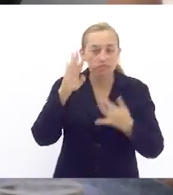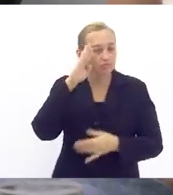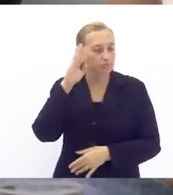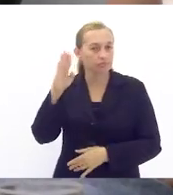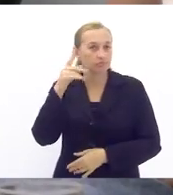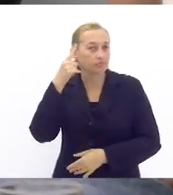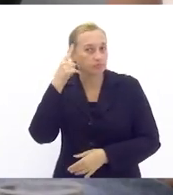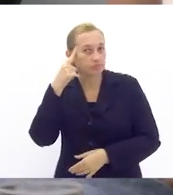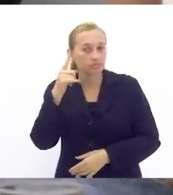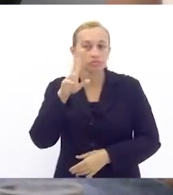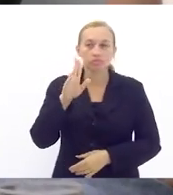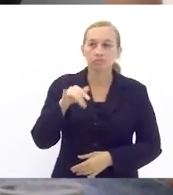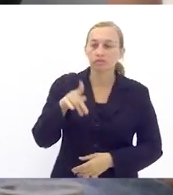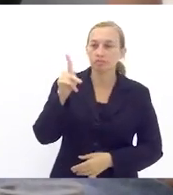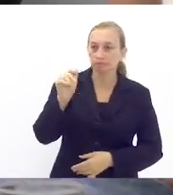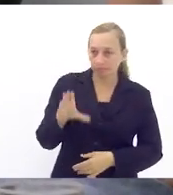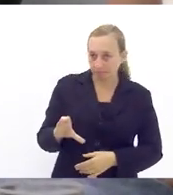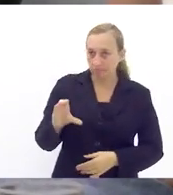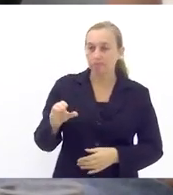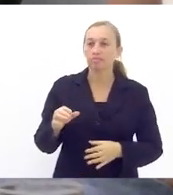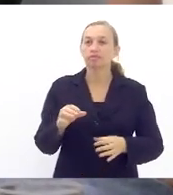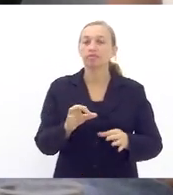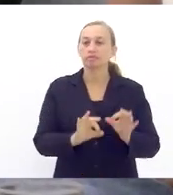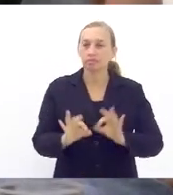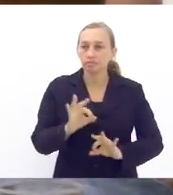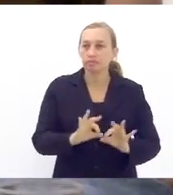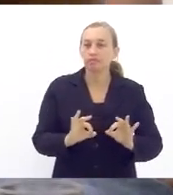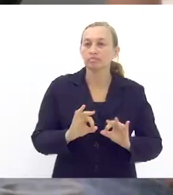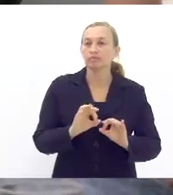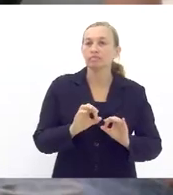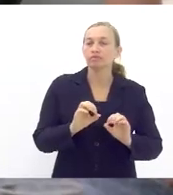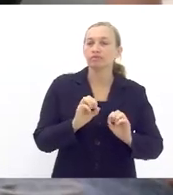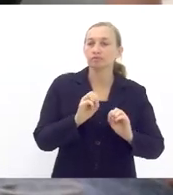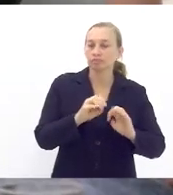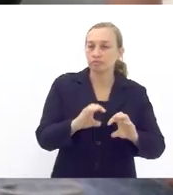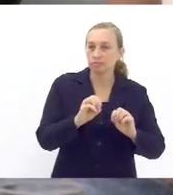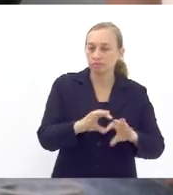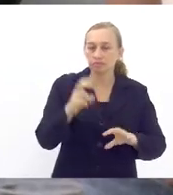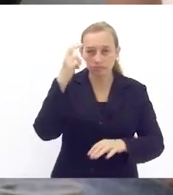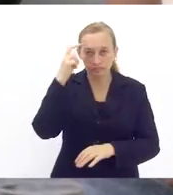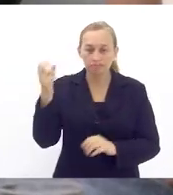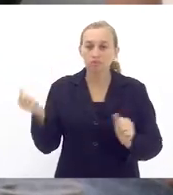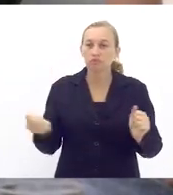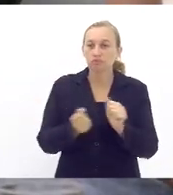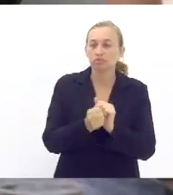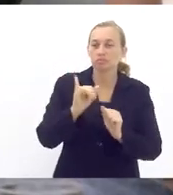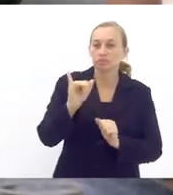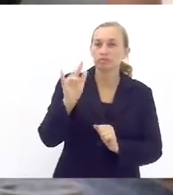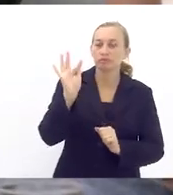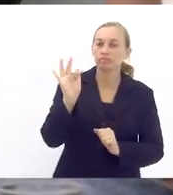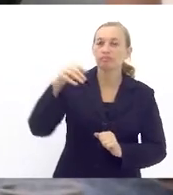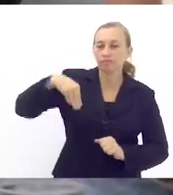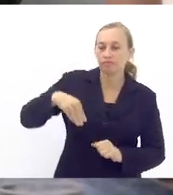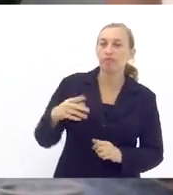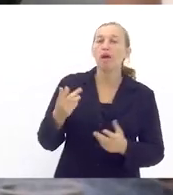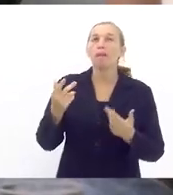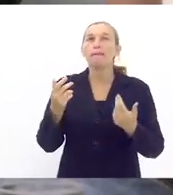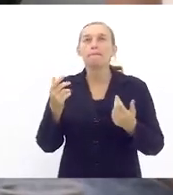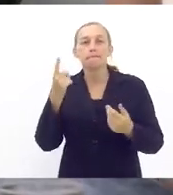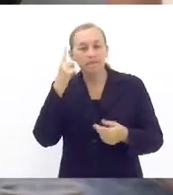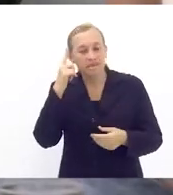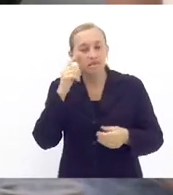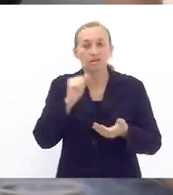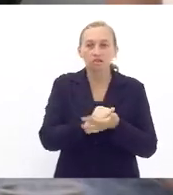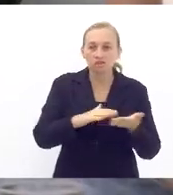o inepar que ele possui um programa de educação com patrimônio cultural que junto com IFAM a gente pode pensar em algumas